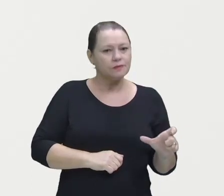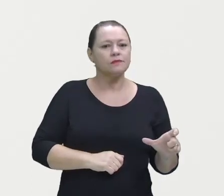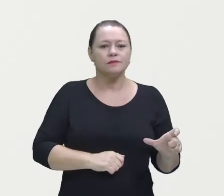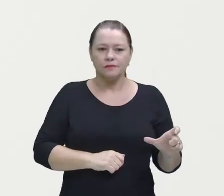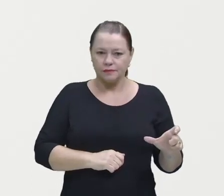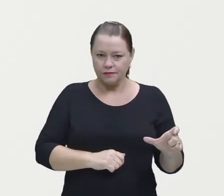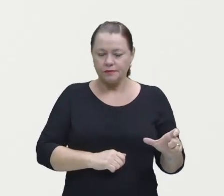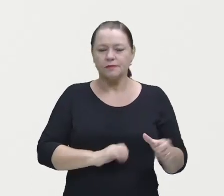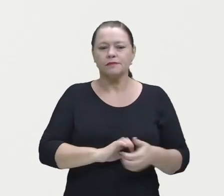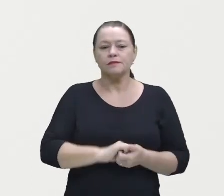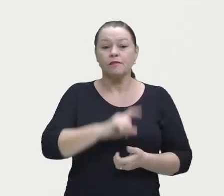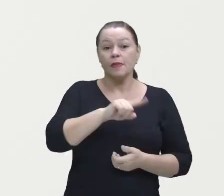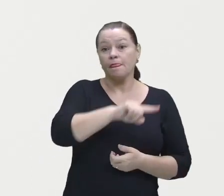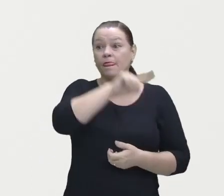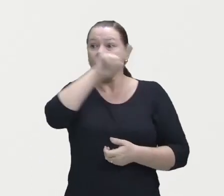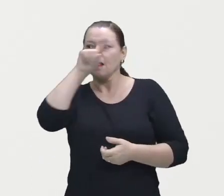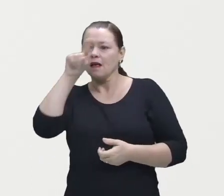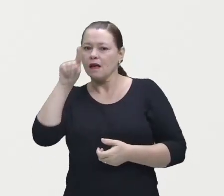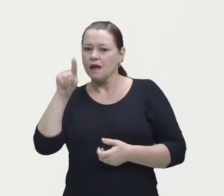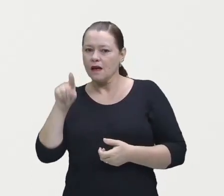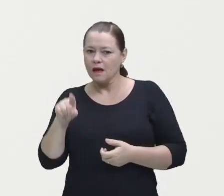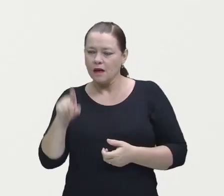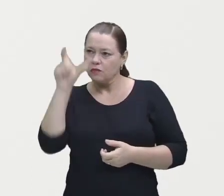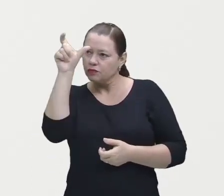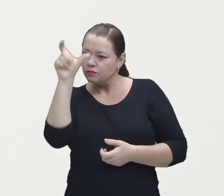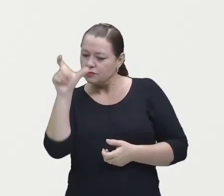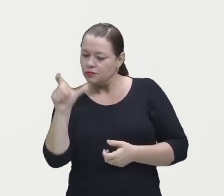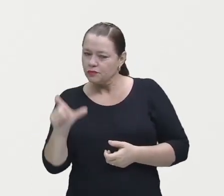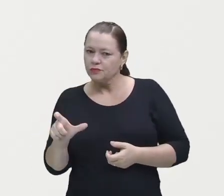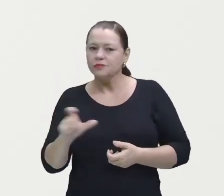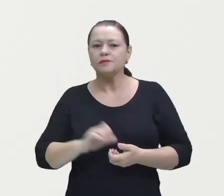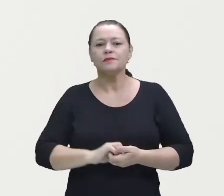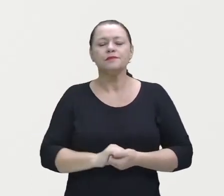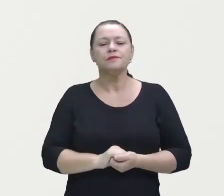fileira. Vamos ler as palavras da segunda coluna?